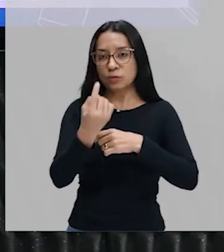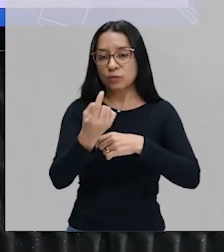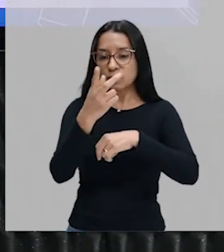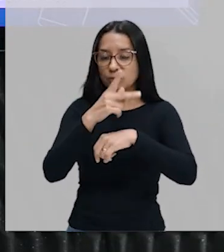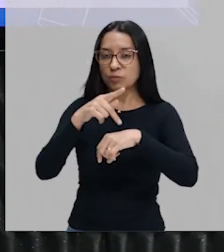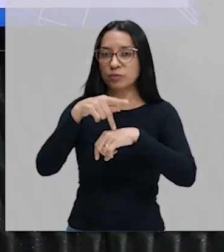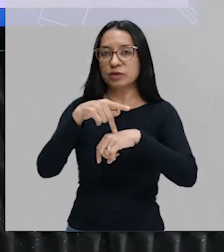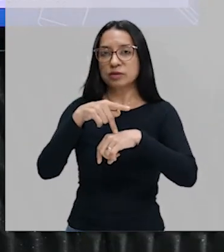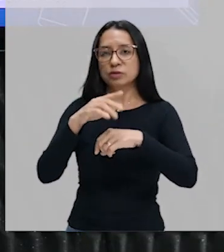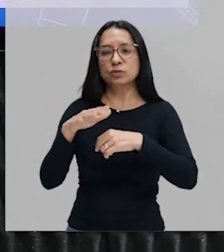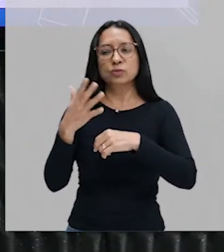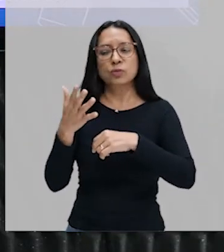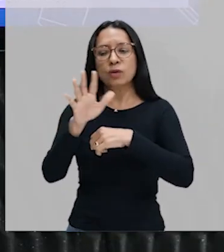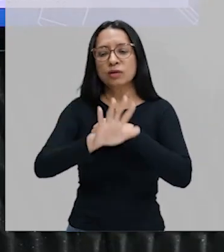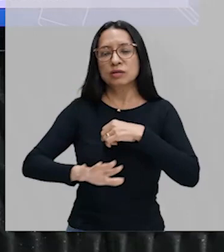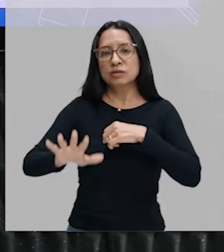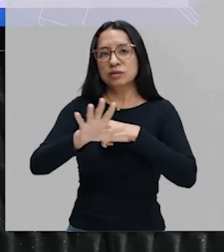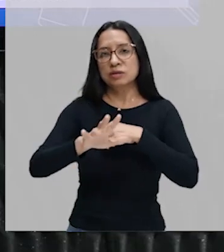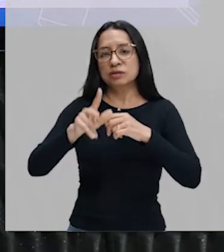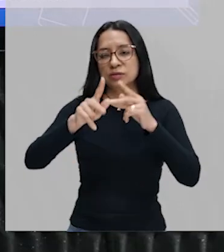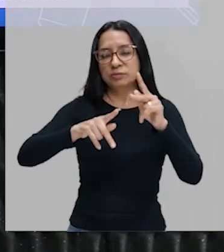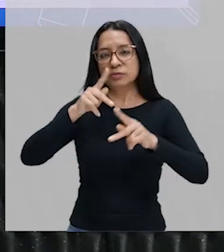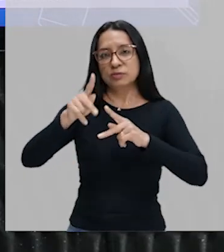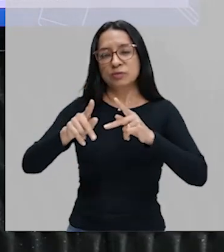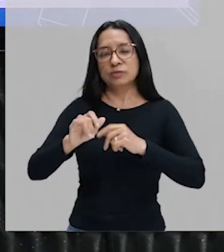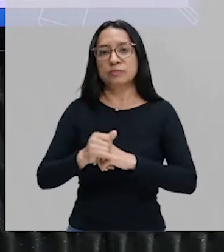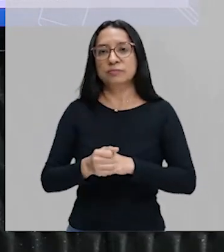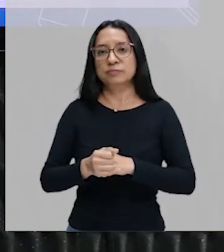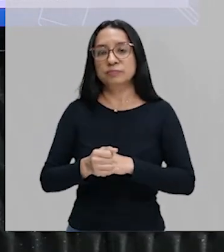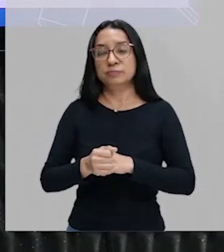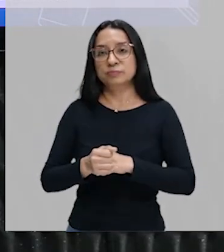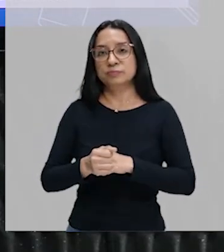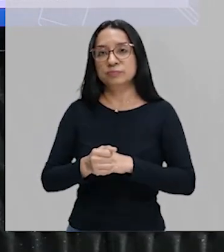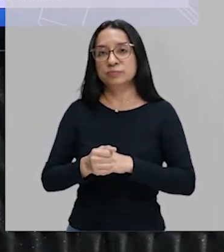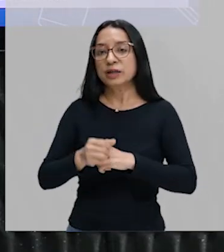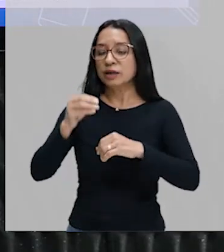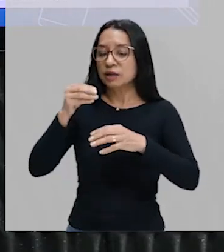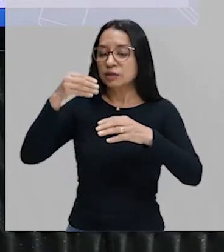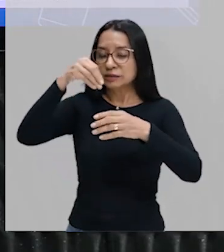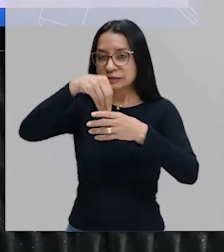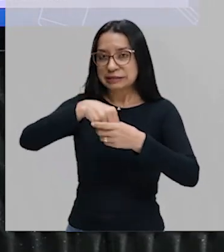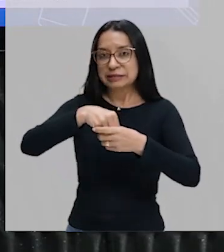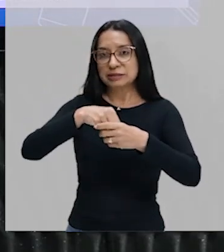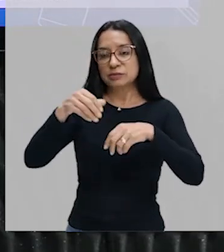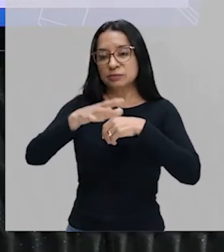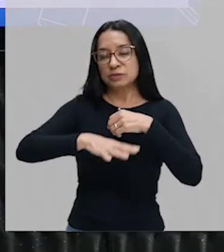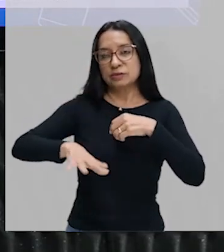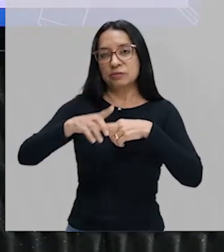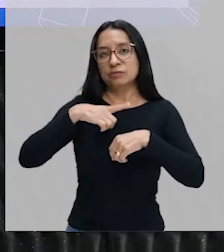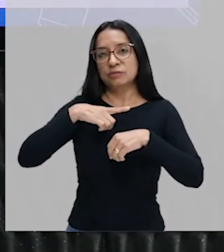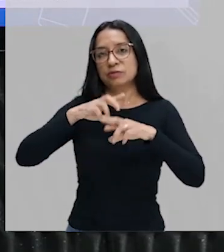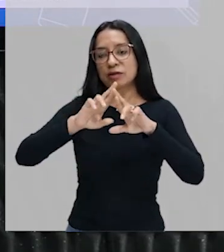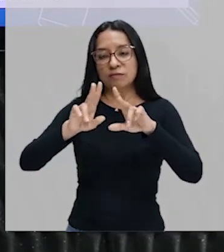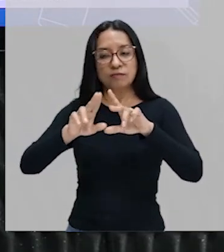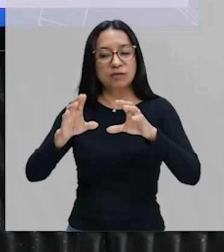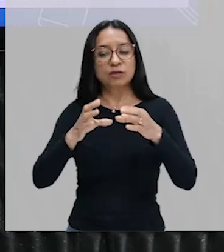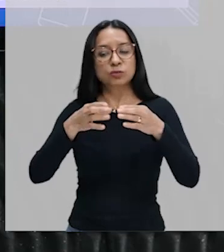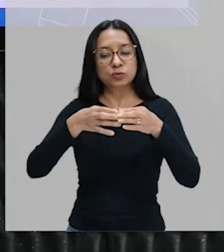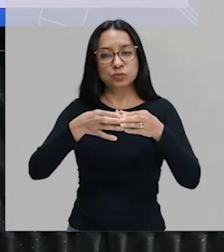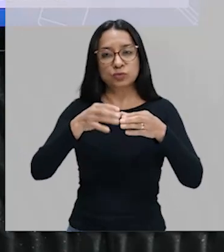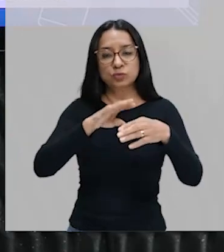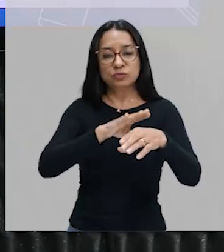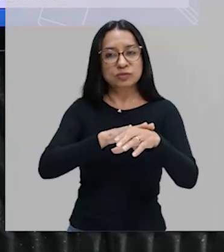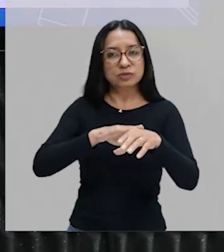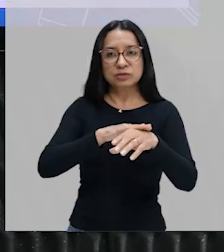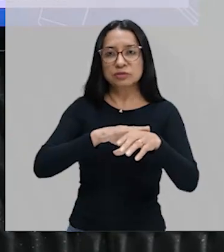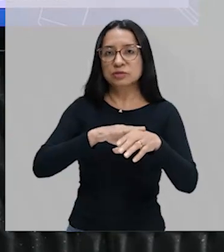era a nacionalidade daquela população? Iugoslava. Mas dentro do território, galera, existiam vários grupos, várias etnias,